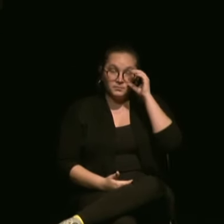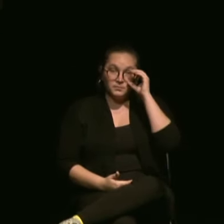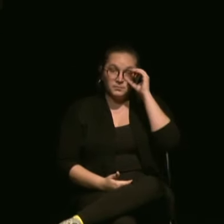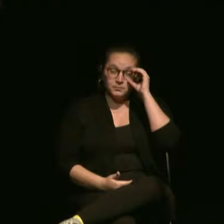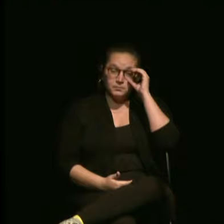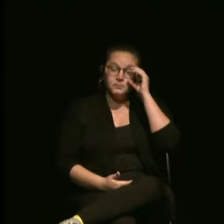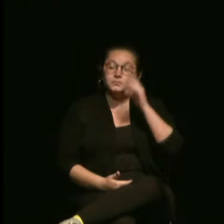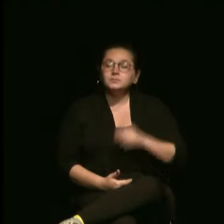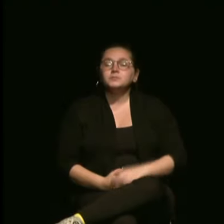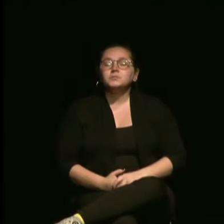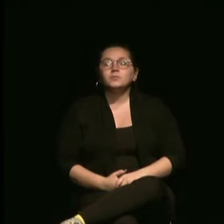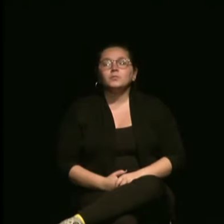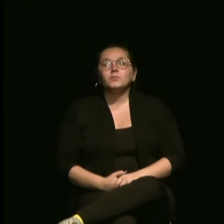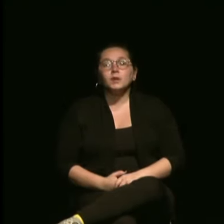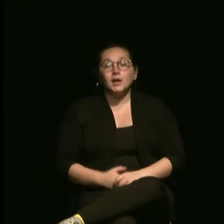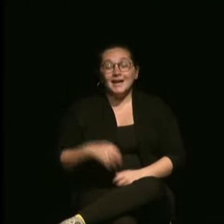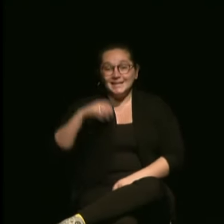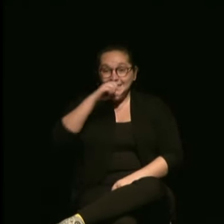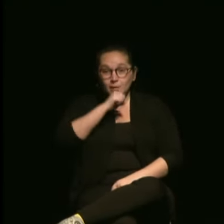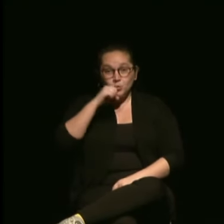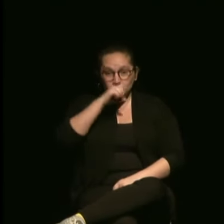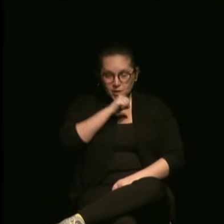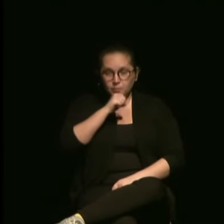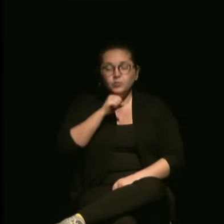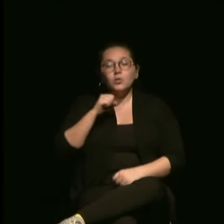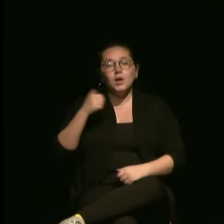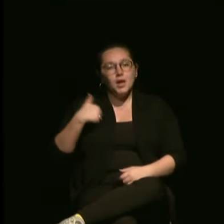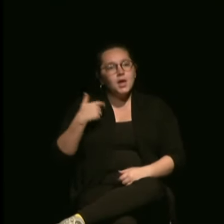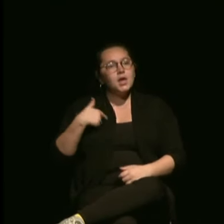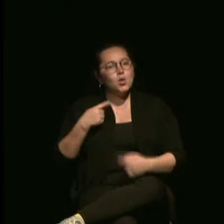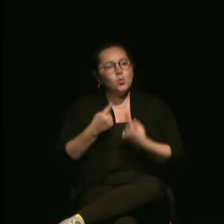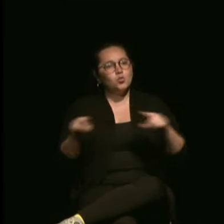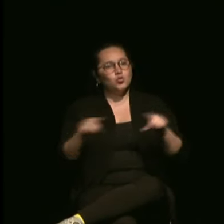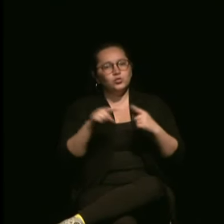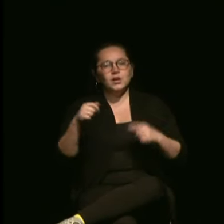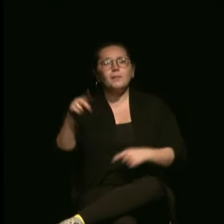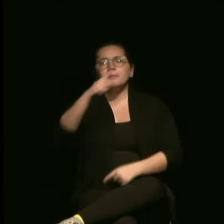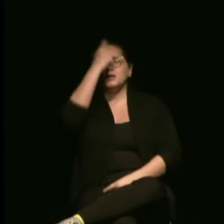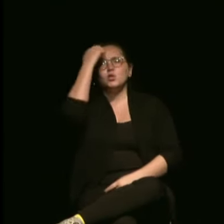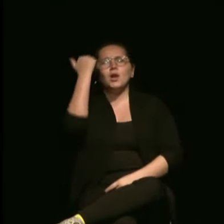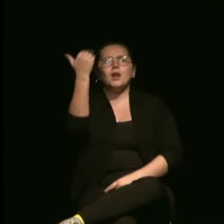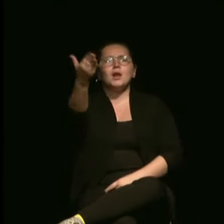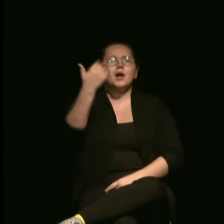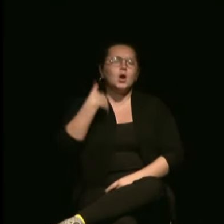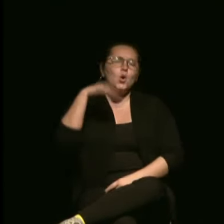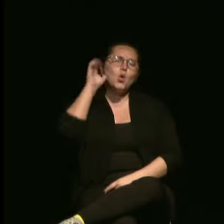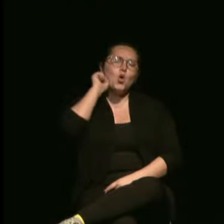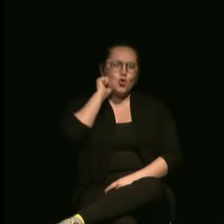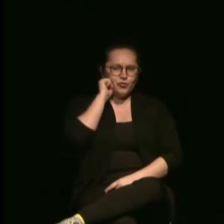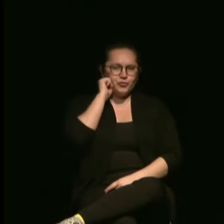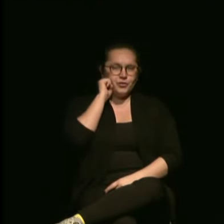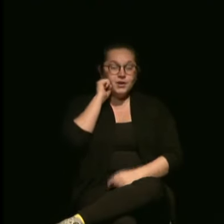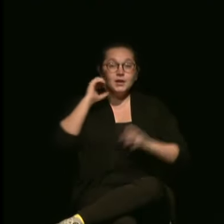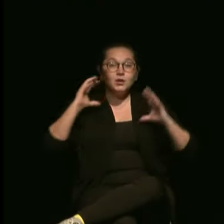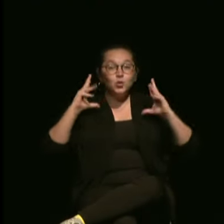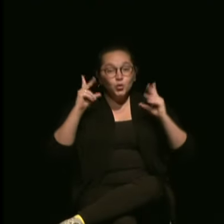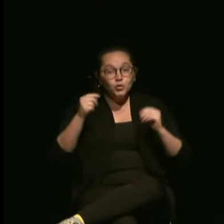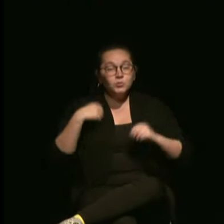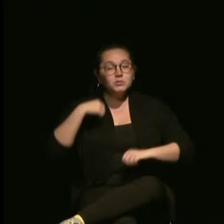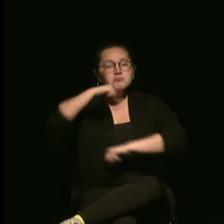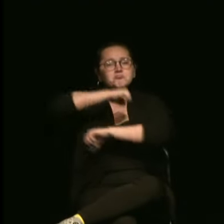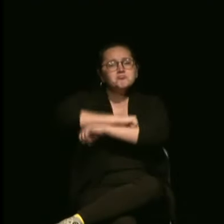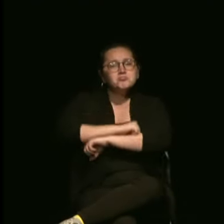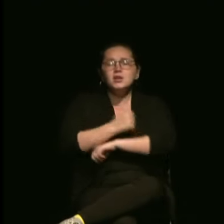Dois sábados por semana eu ponho a música aqui para a turma lá de fora ouvir. Então todo mundo que passa fica na janela e pergunta: